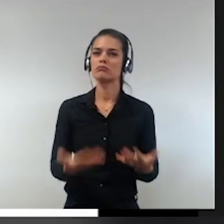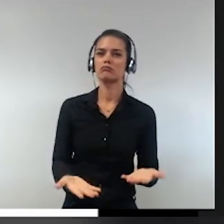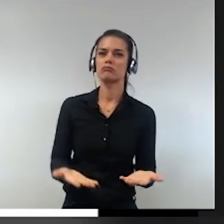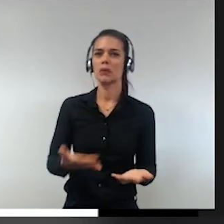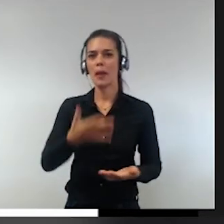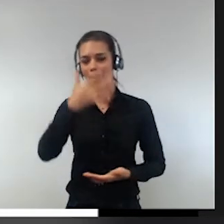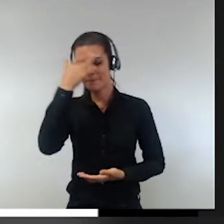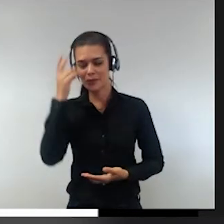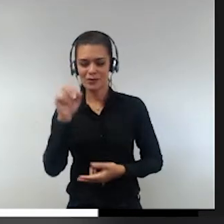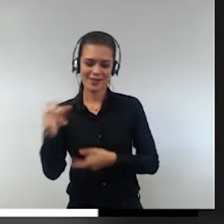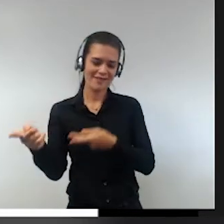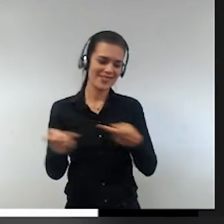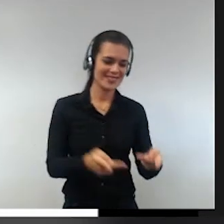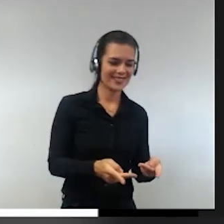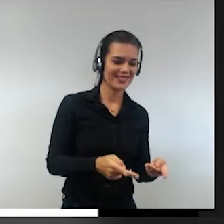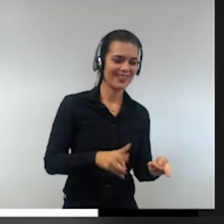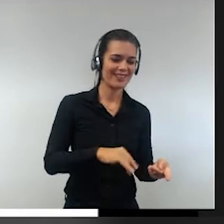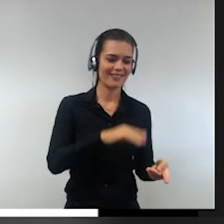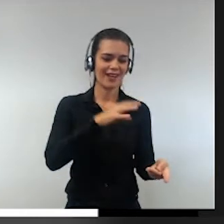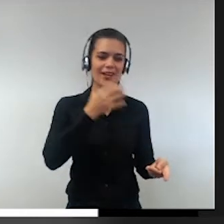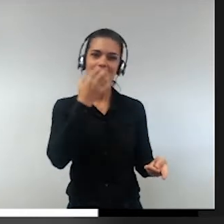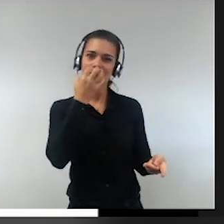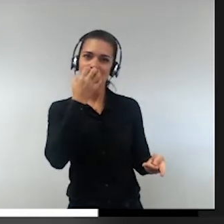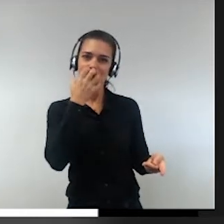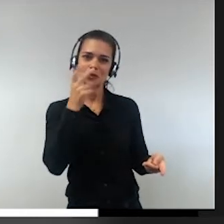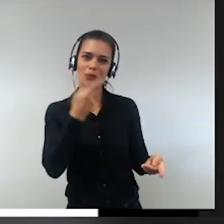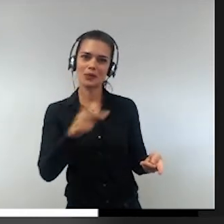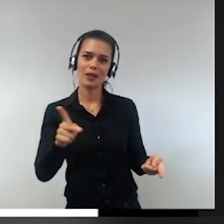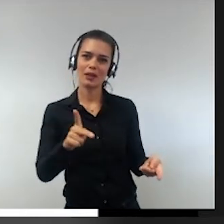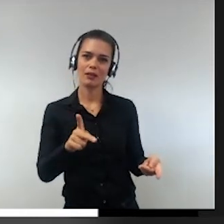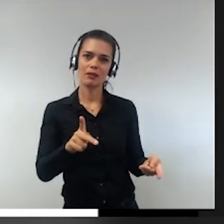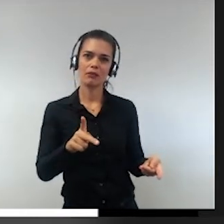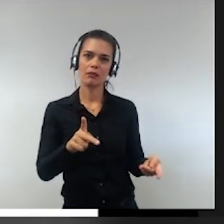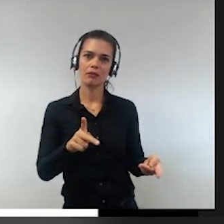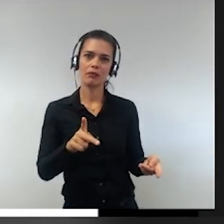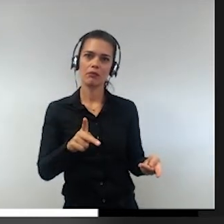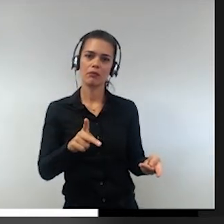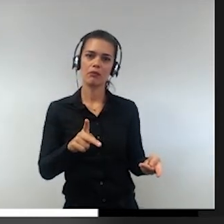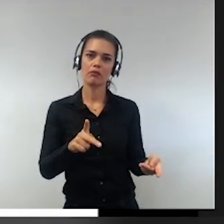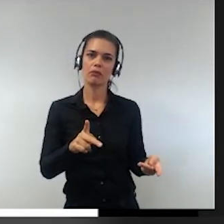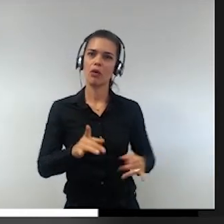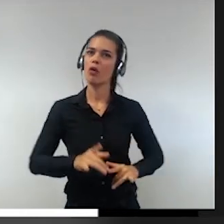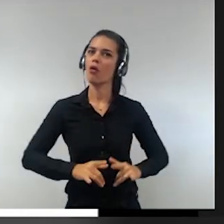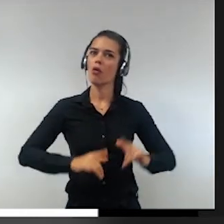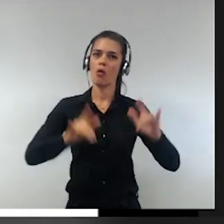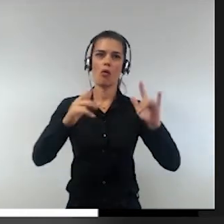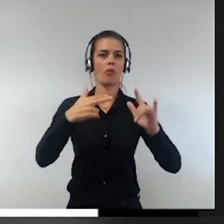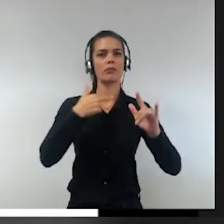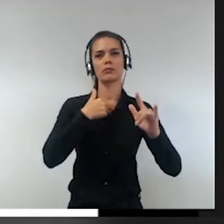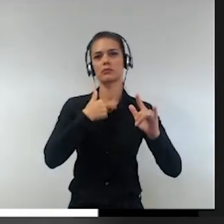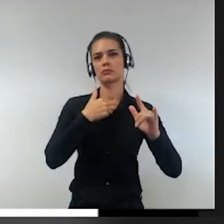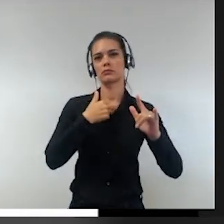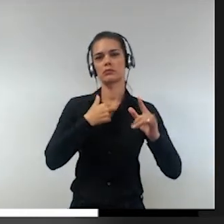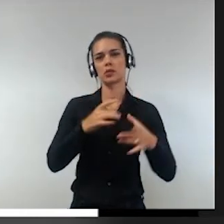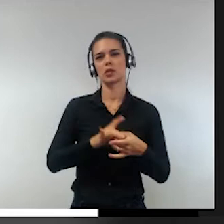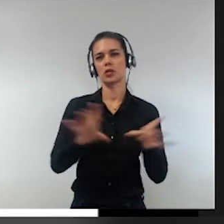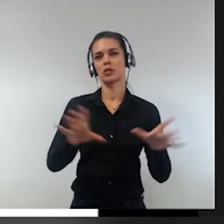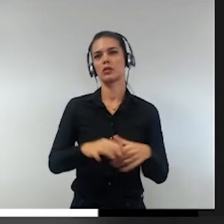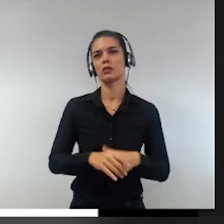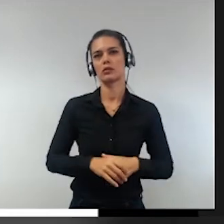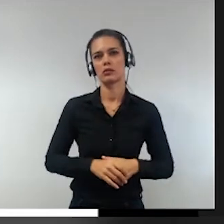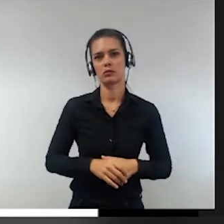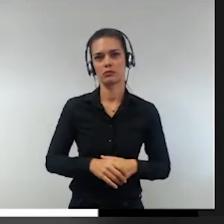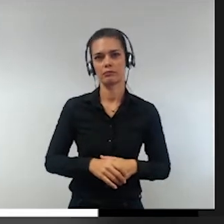te visitar na tua casa e ela está levando o cachorrinho dela. O condomínio não pode permitir isso, que é constrangimento ilegal para o tutor do